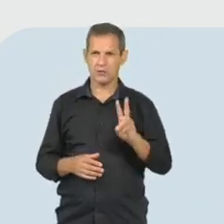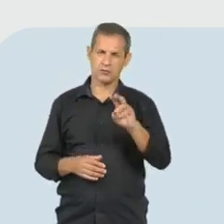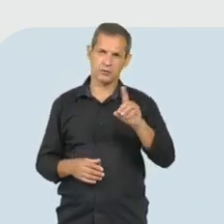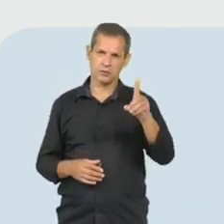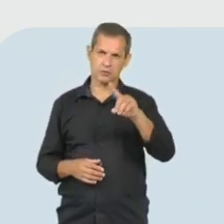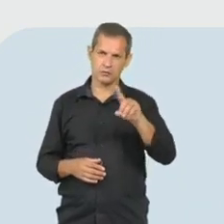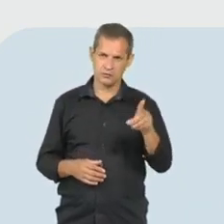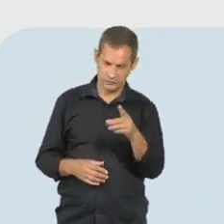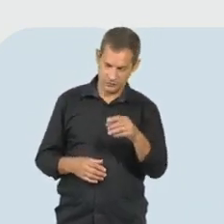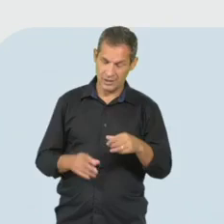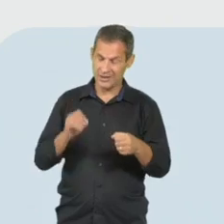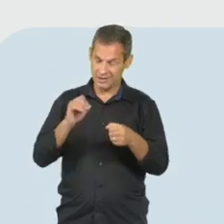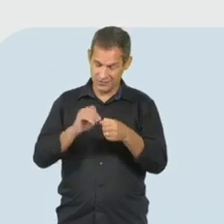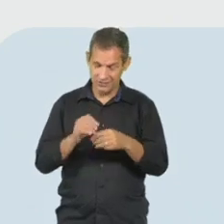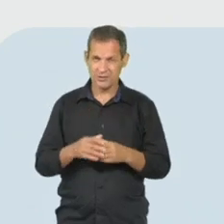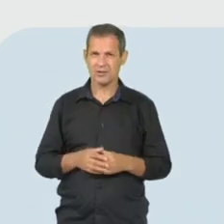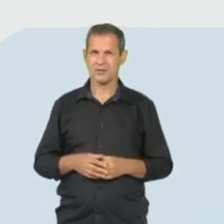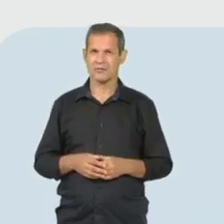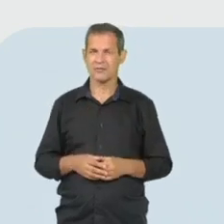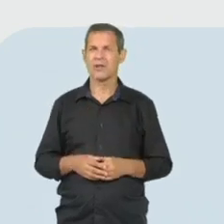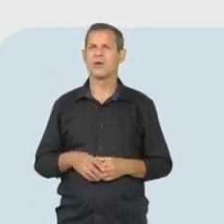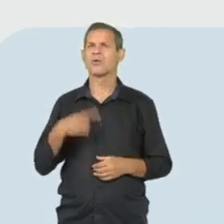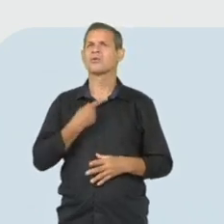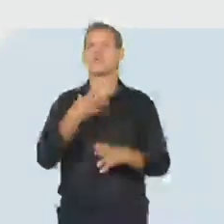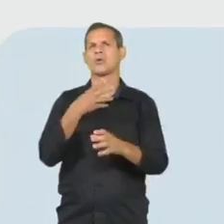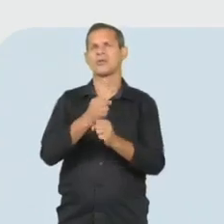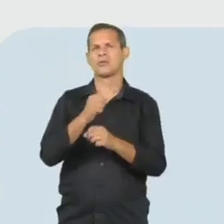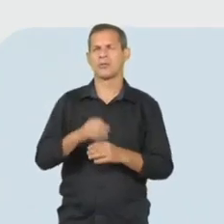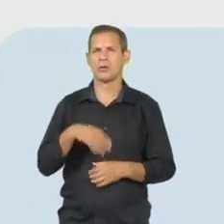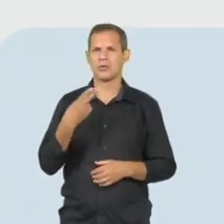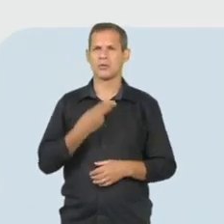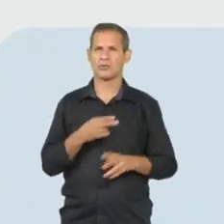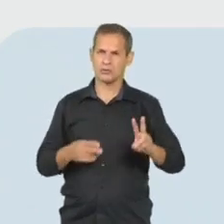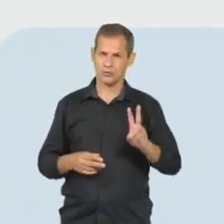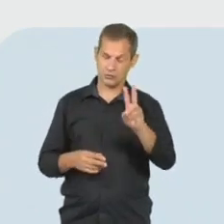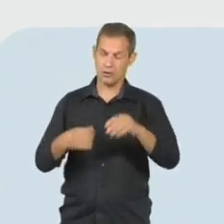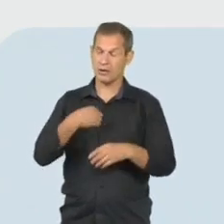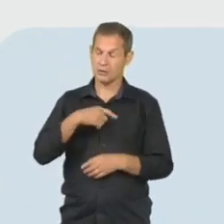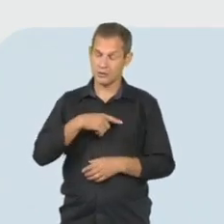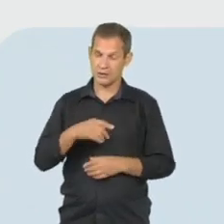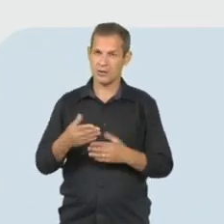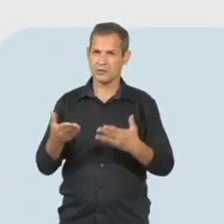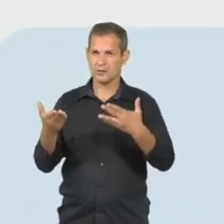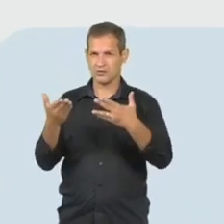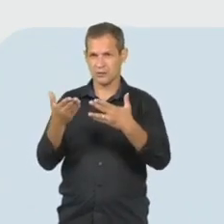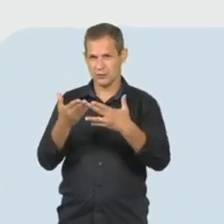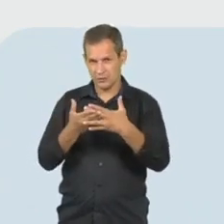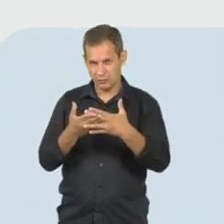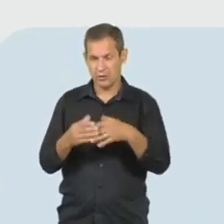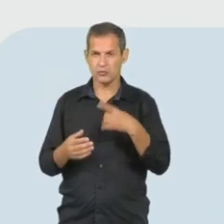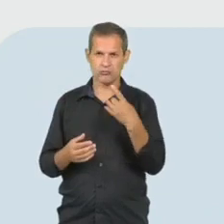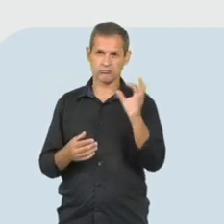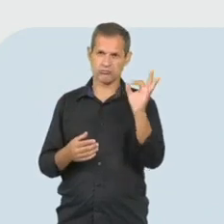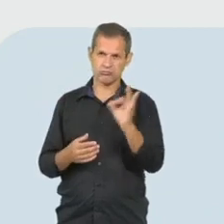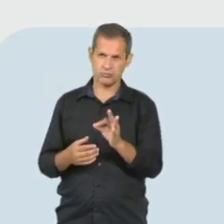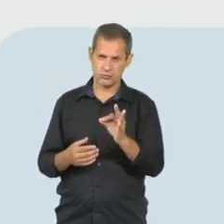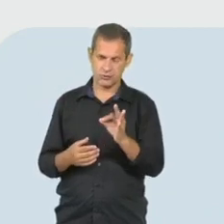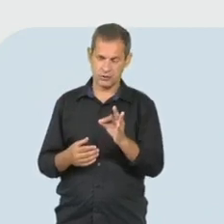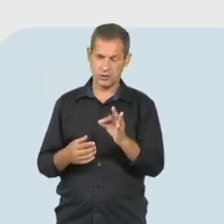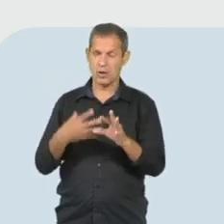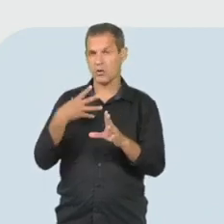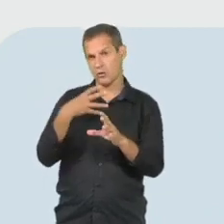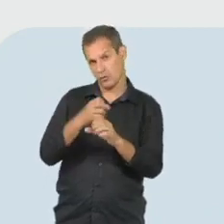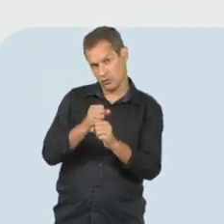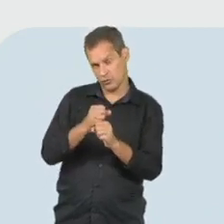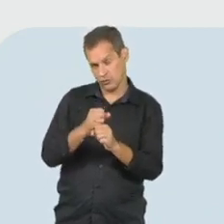Z. Feito assim, olha, quando a gente somou aqui o nosso valor, eu tenho esse espaço que equivale a 1%, então eu estou